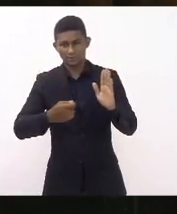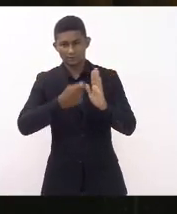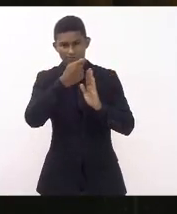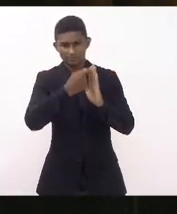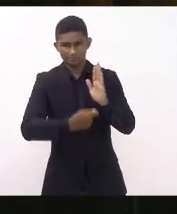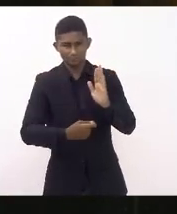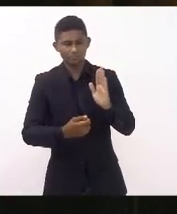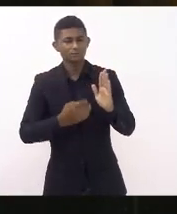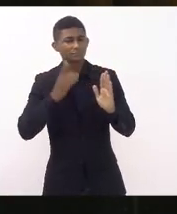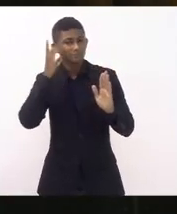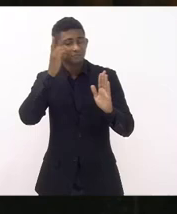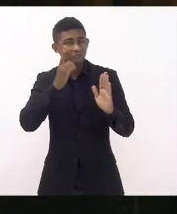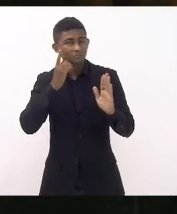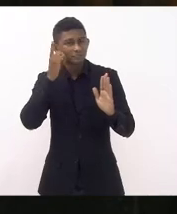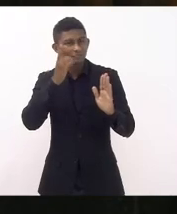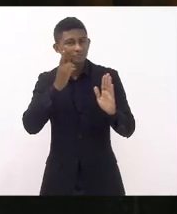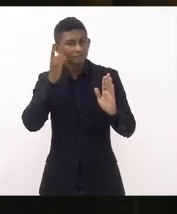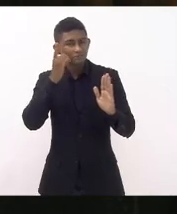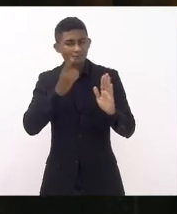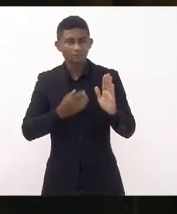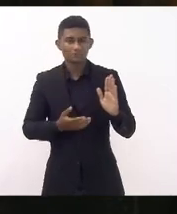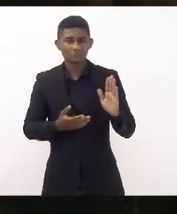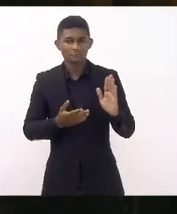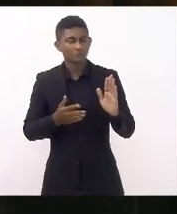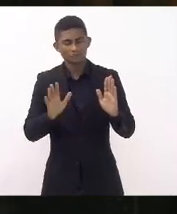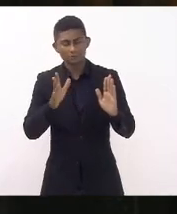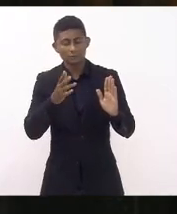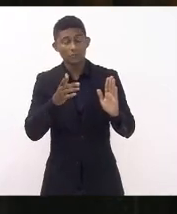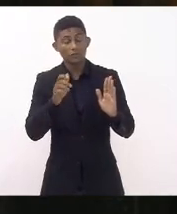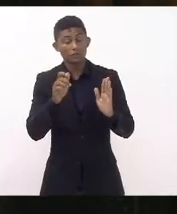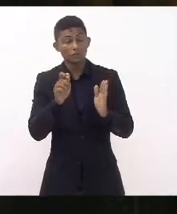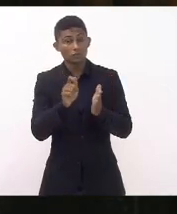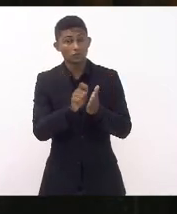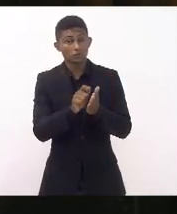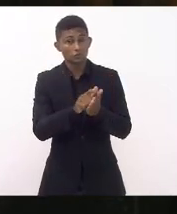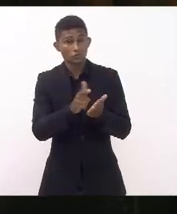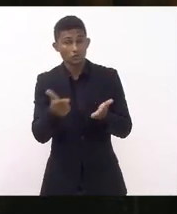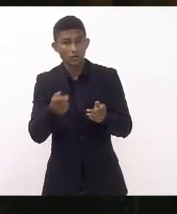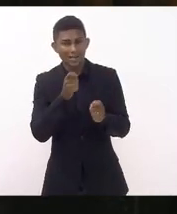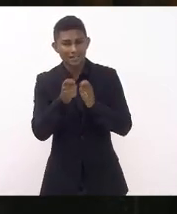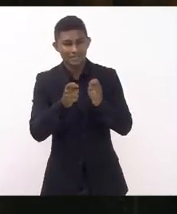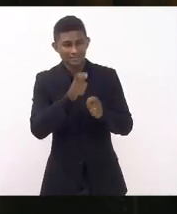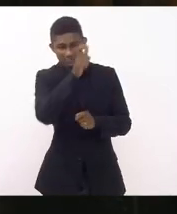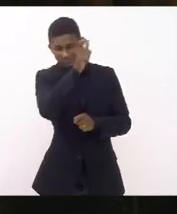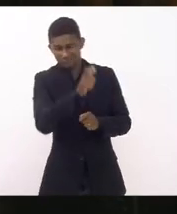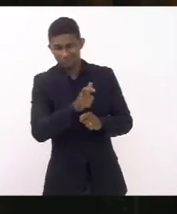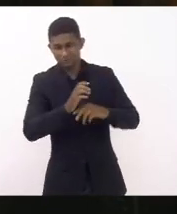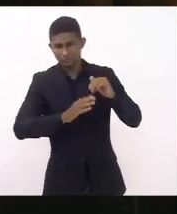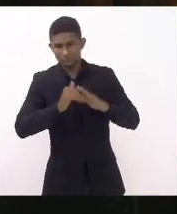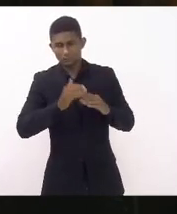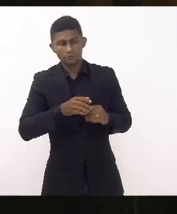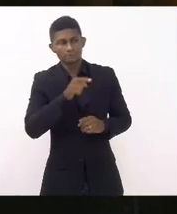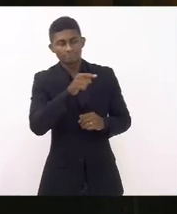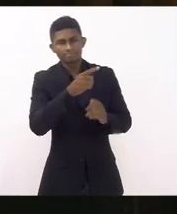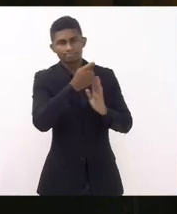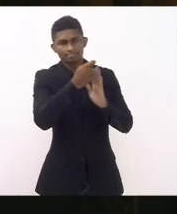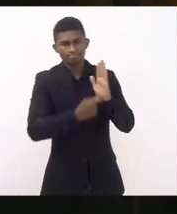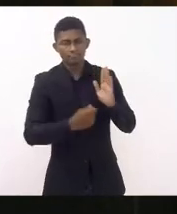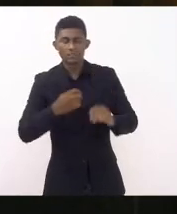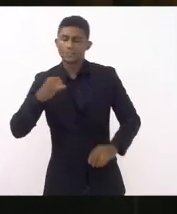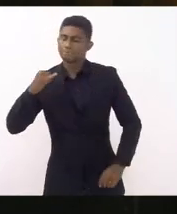essa deputada, essa fala do jornalista Magna Vita, ela é de suma importância e